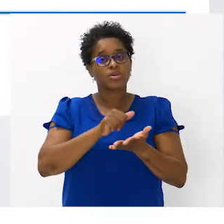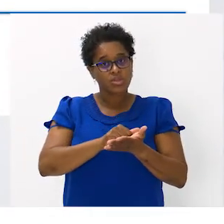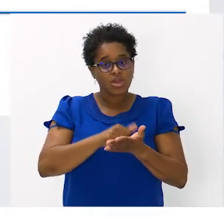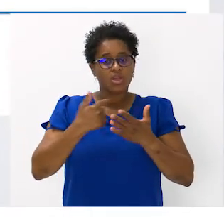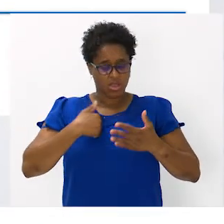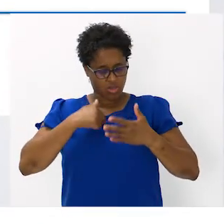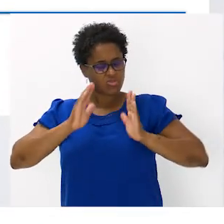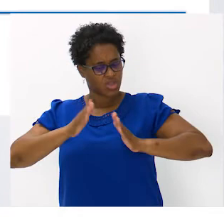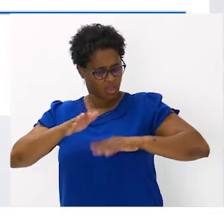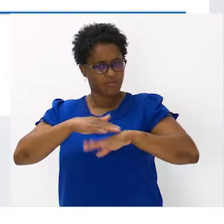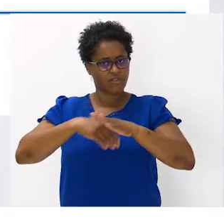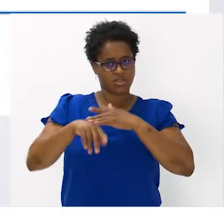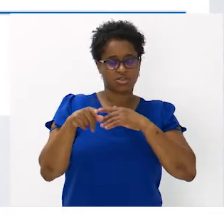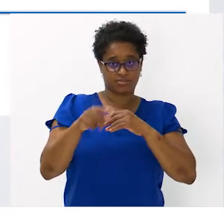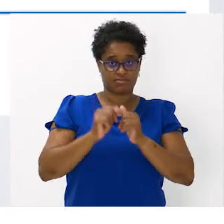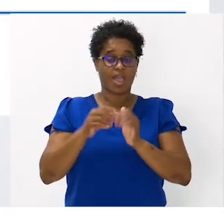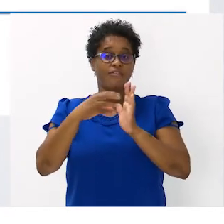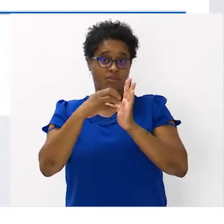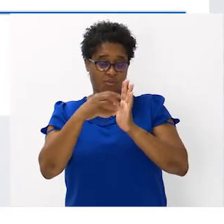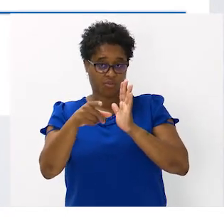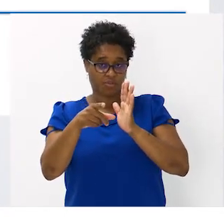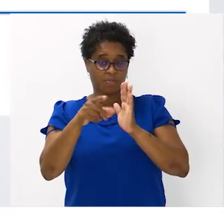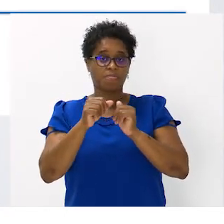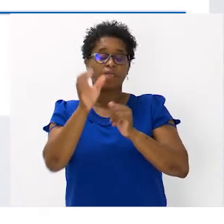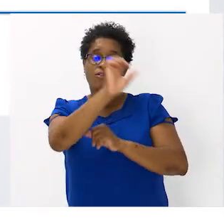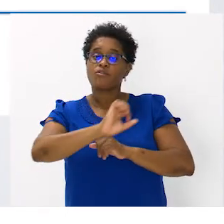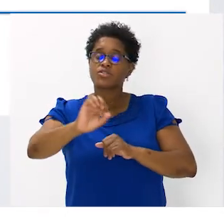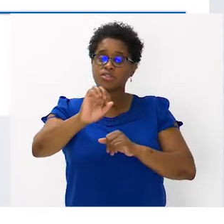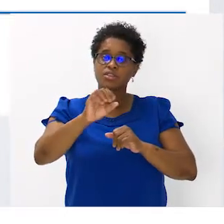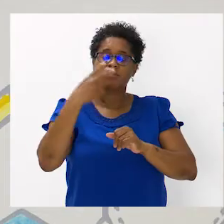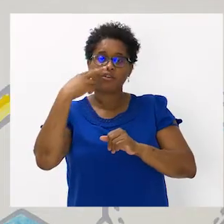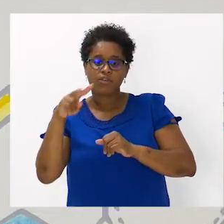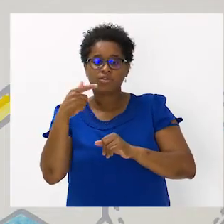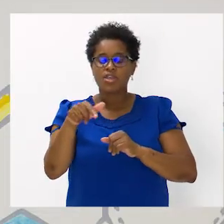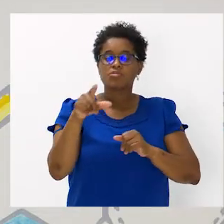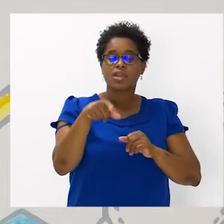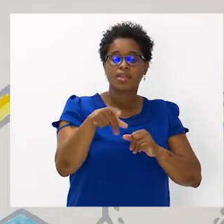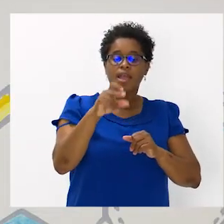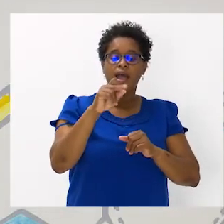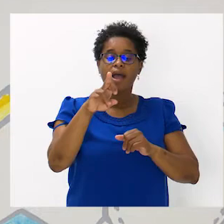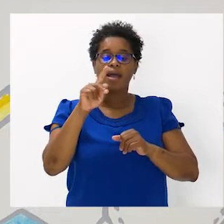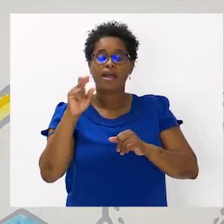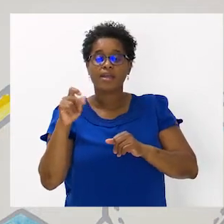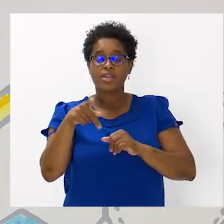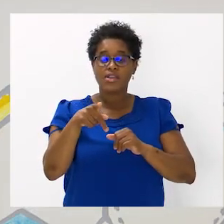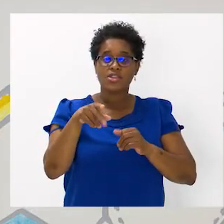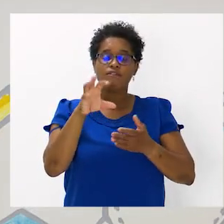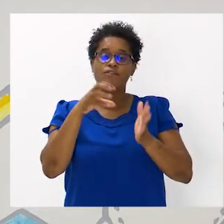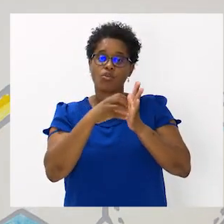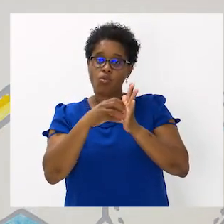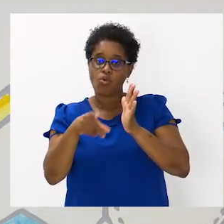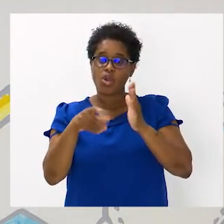já decompus ali a figura. Vocês vão ver, temos aqui a área desta